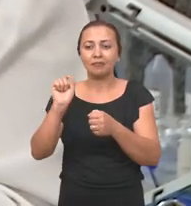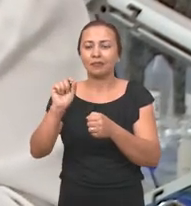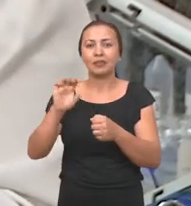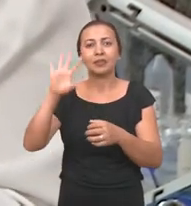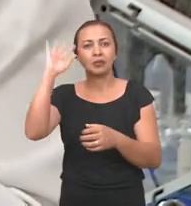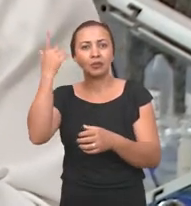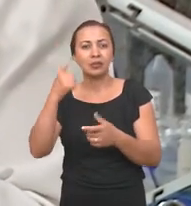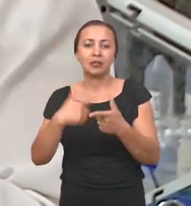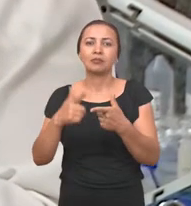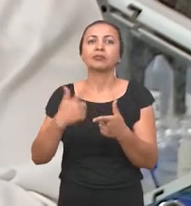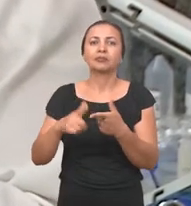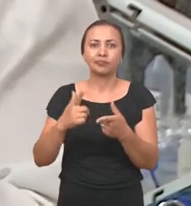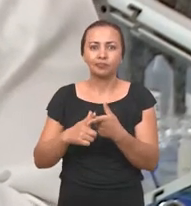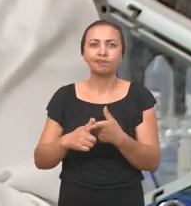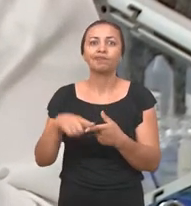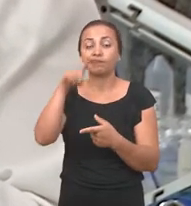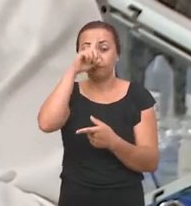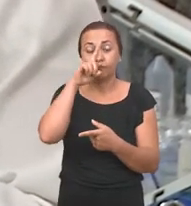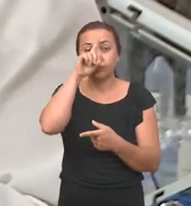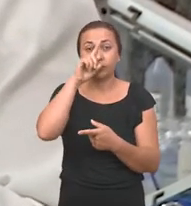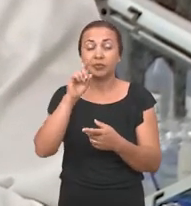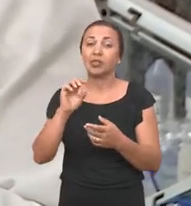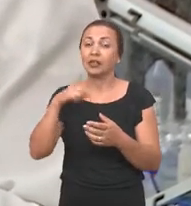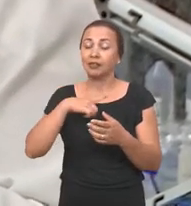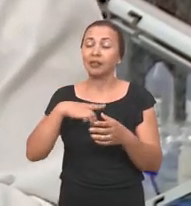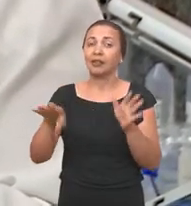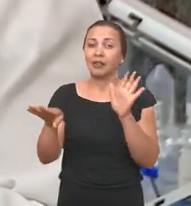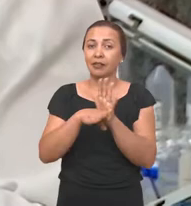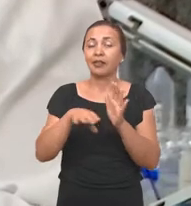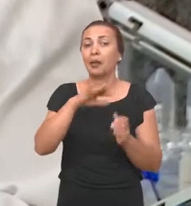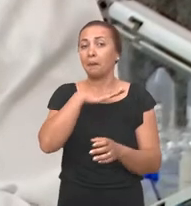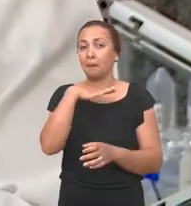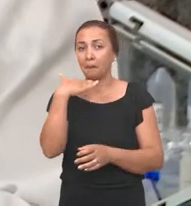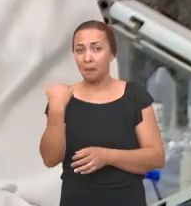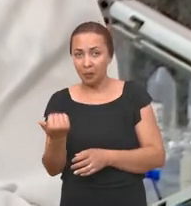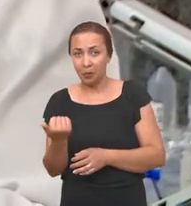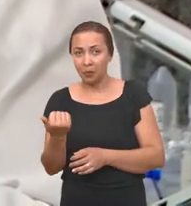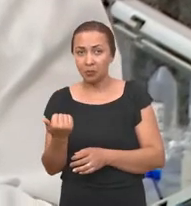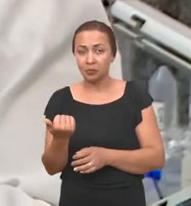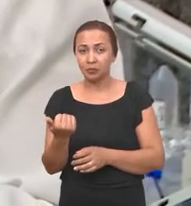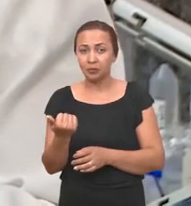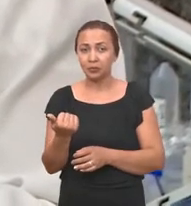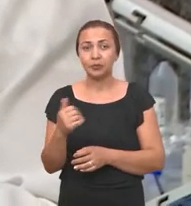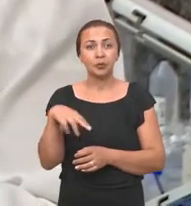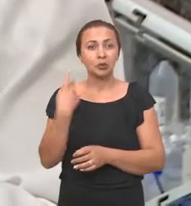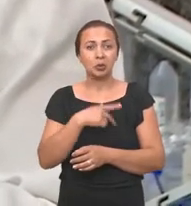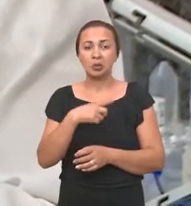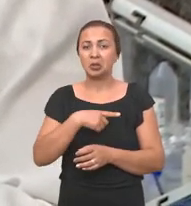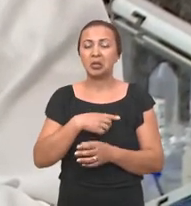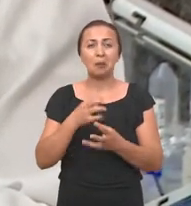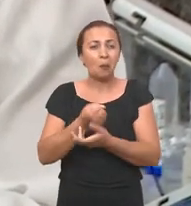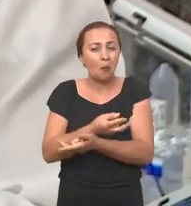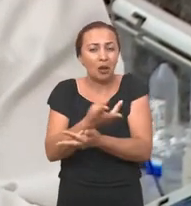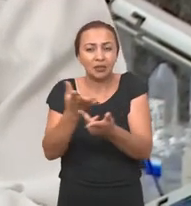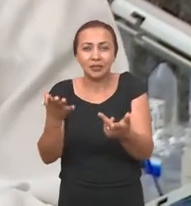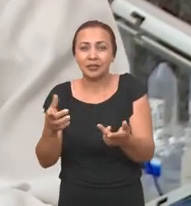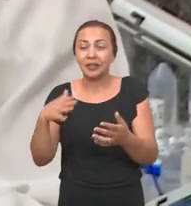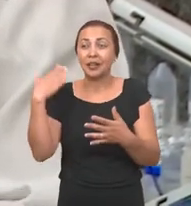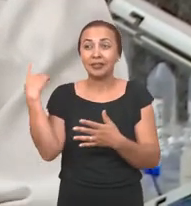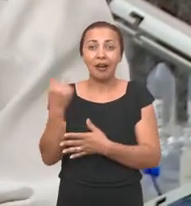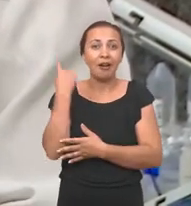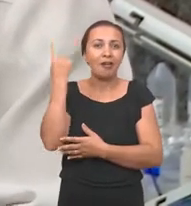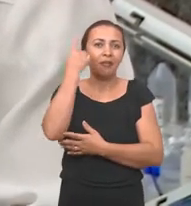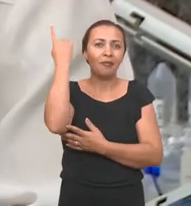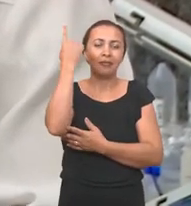com que os acidentes por jararaca, que inclusive são os acidentes que a gente tem aí em maior